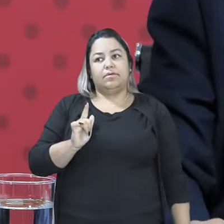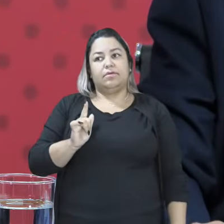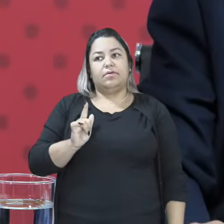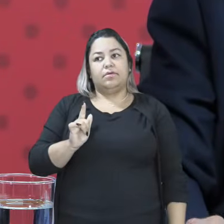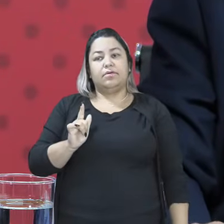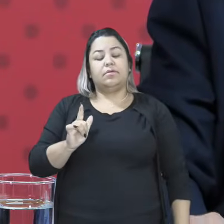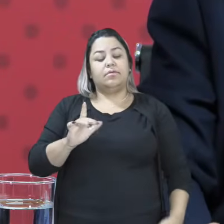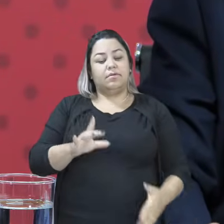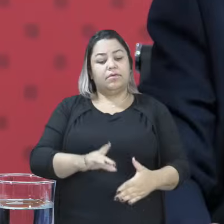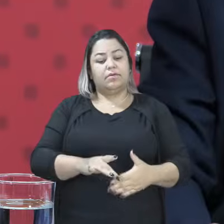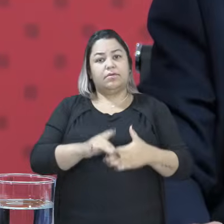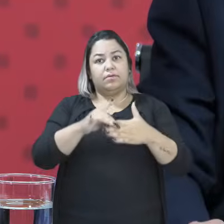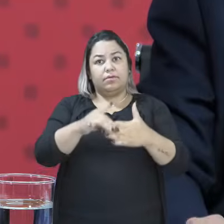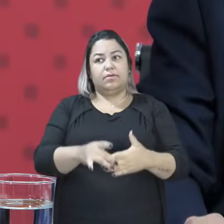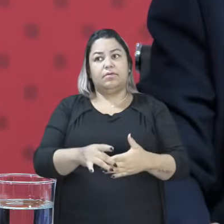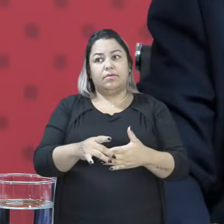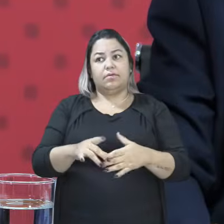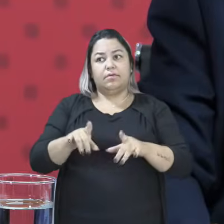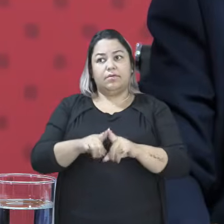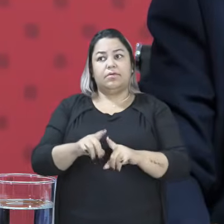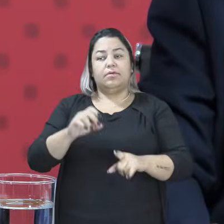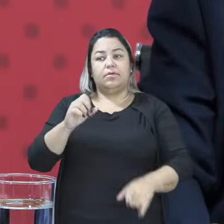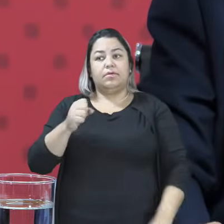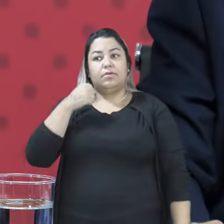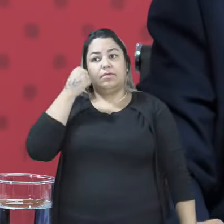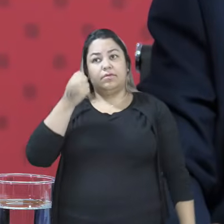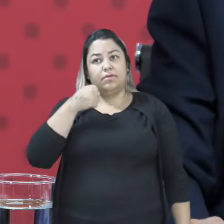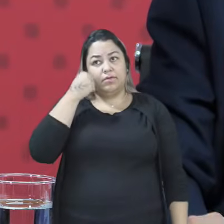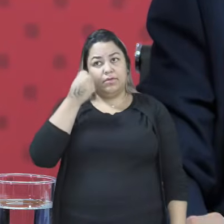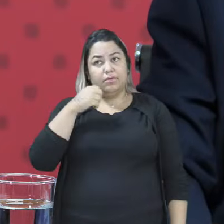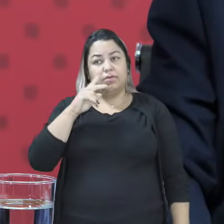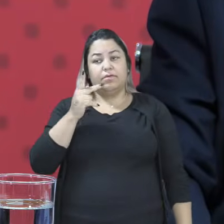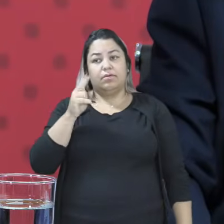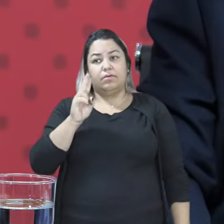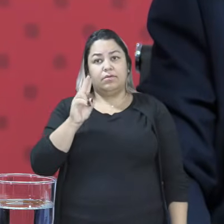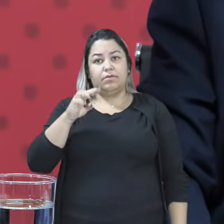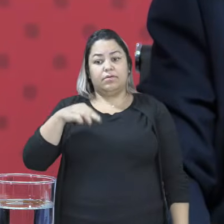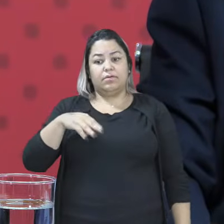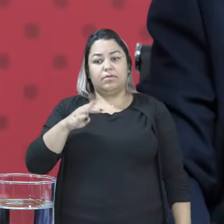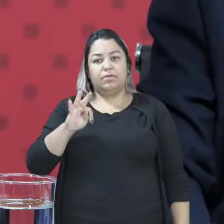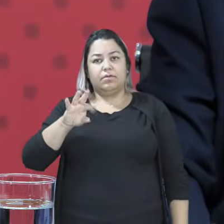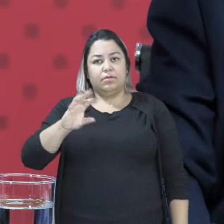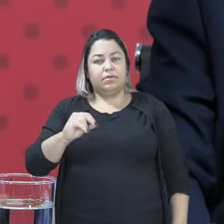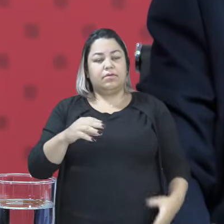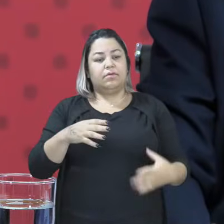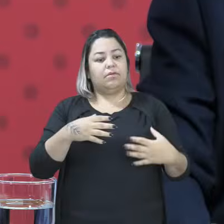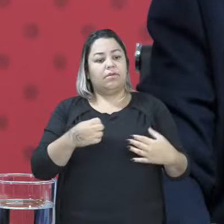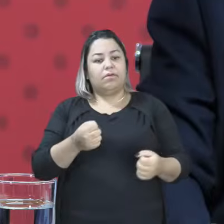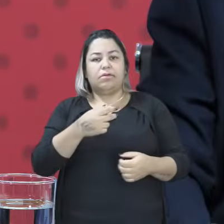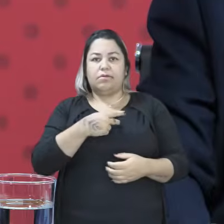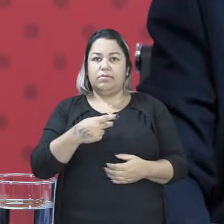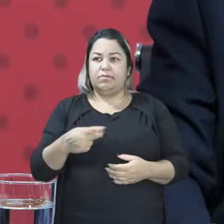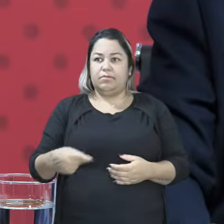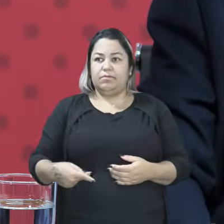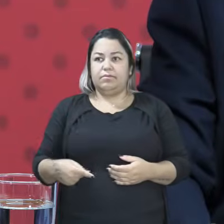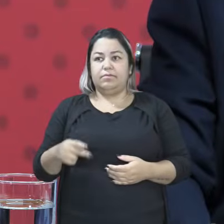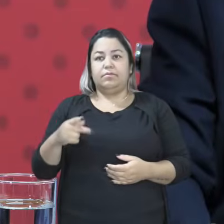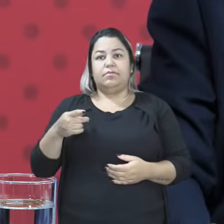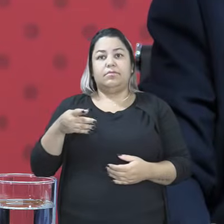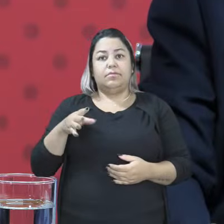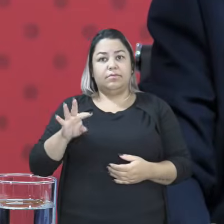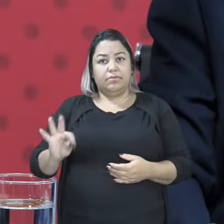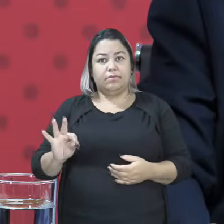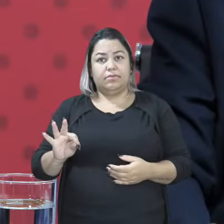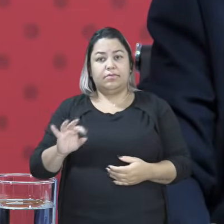liderado pelo senador Humberto Costa, e depois que o senador assume a presença do PT, pelo